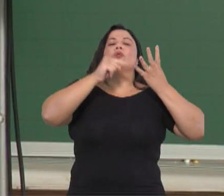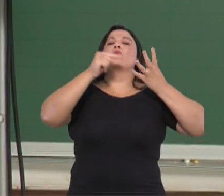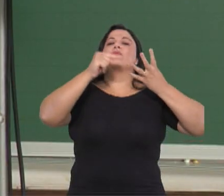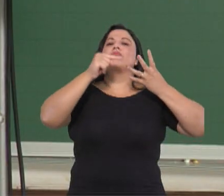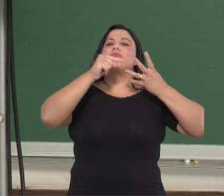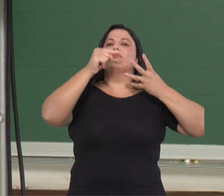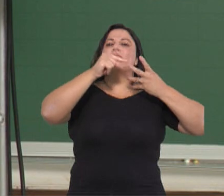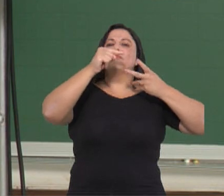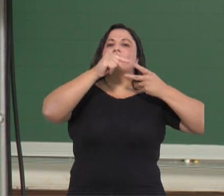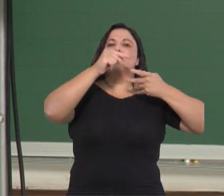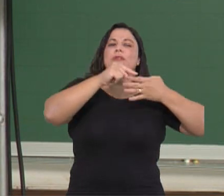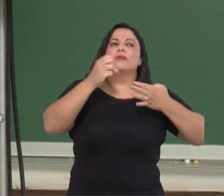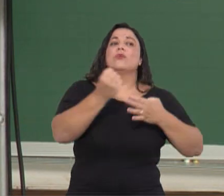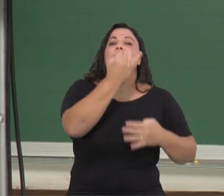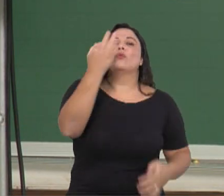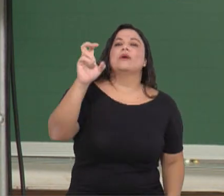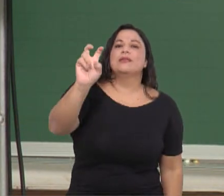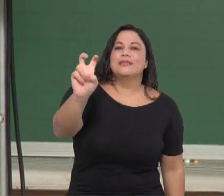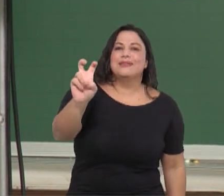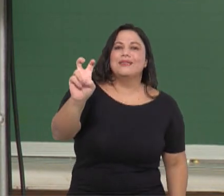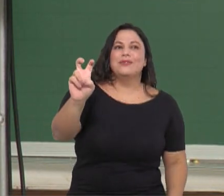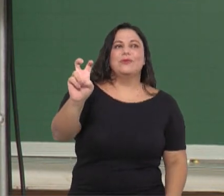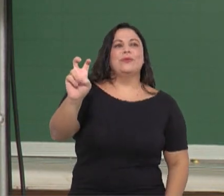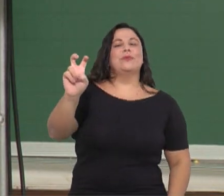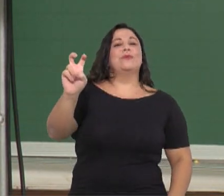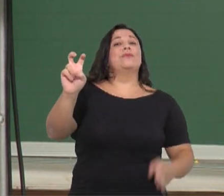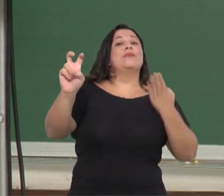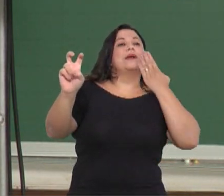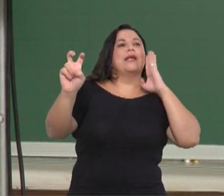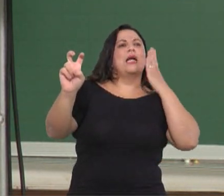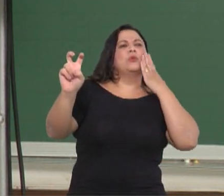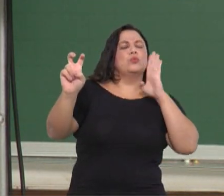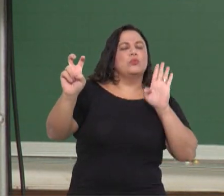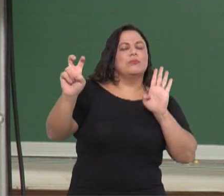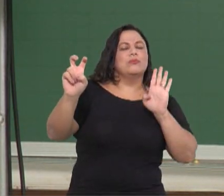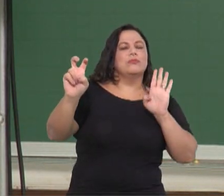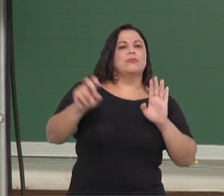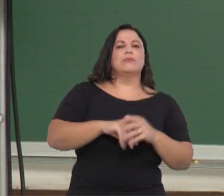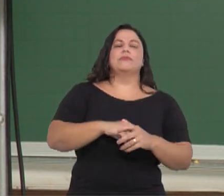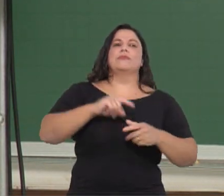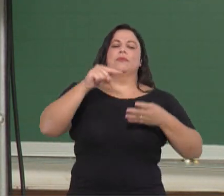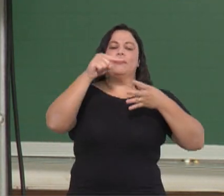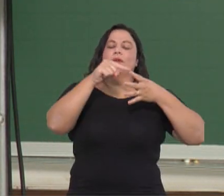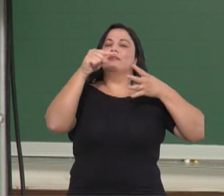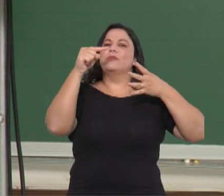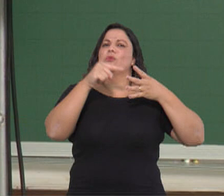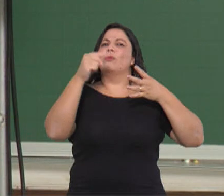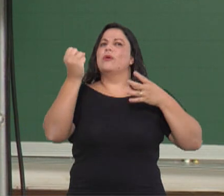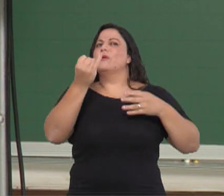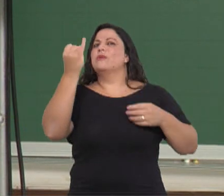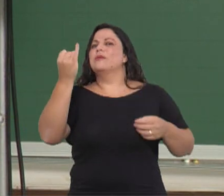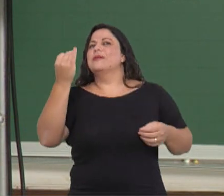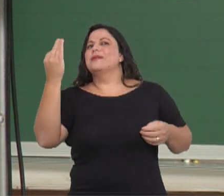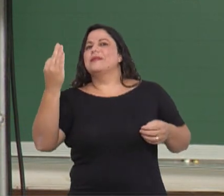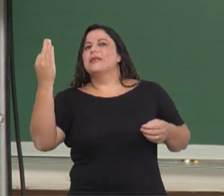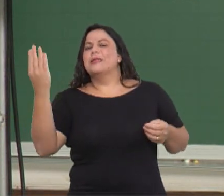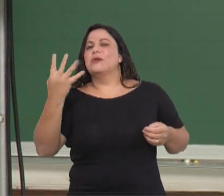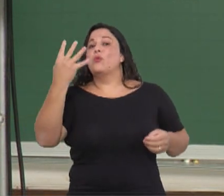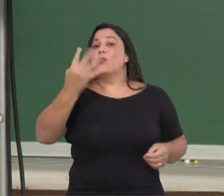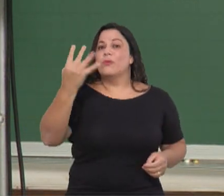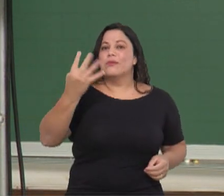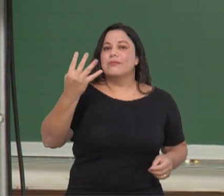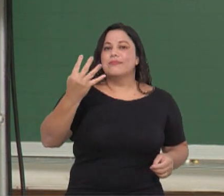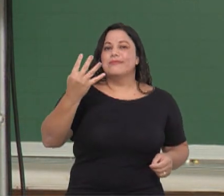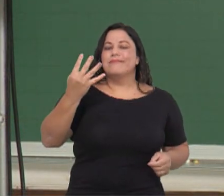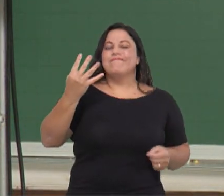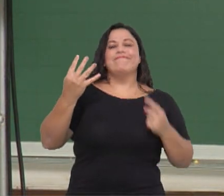4, 5 que estão pintadas em azul. E depois 1, 2, 3, 4 que estão